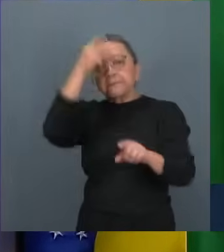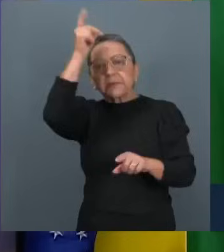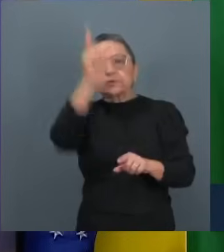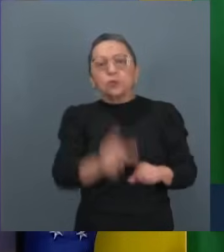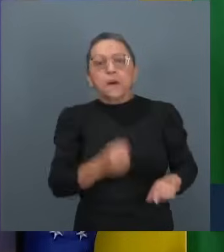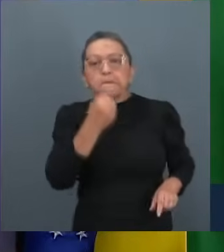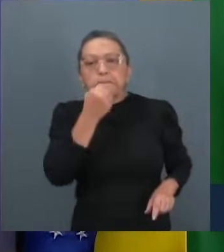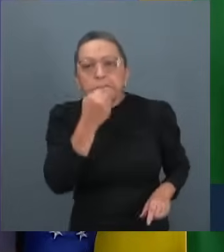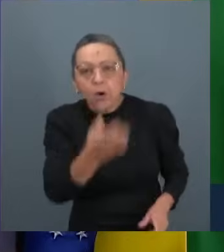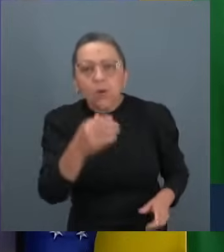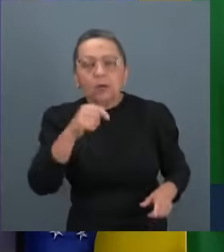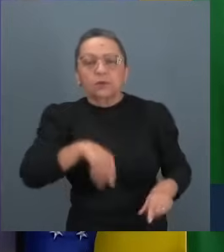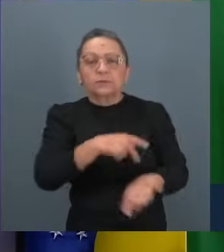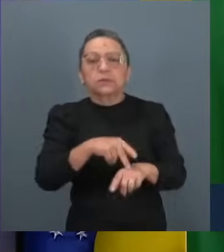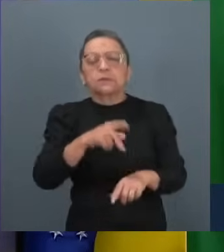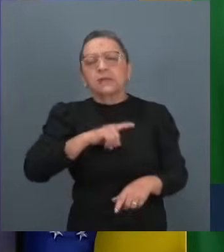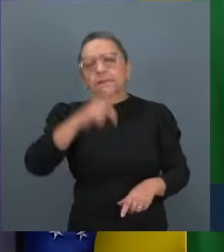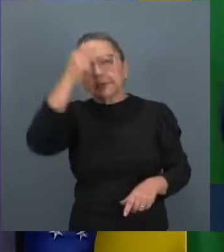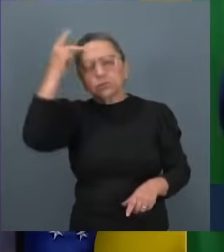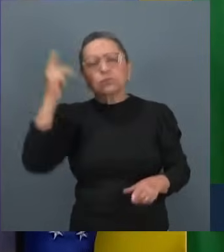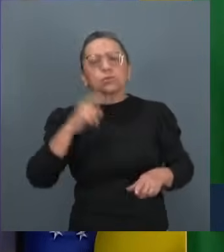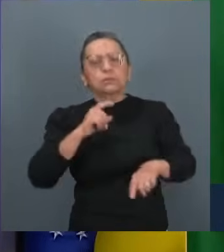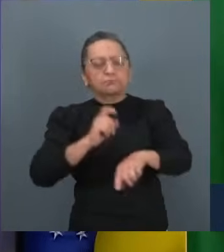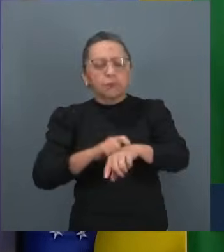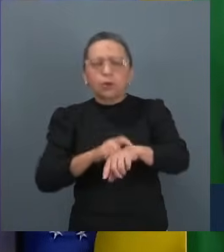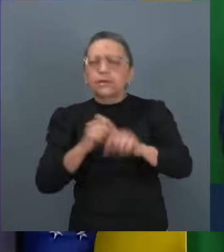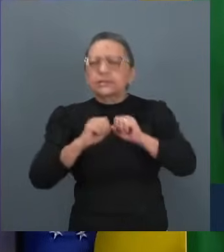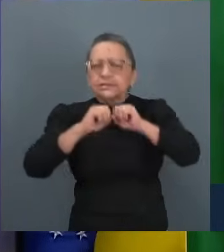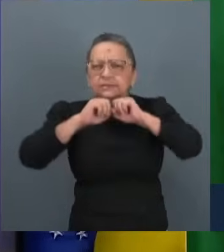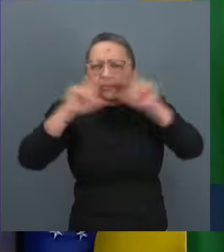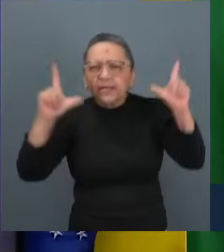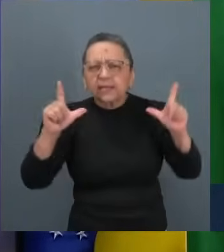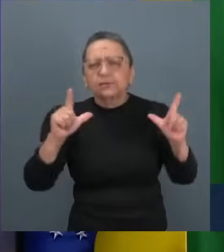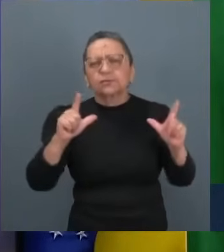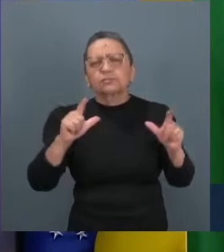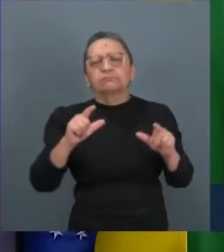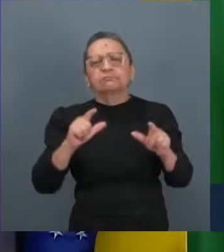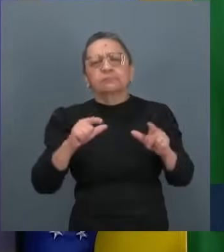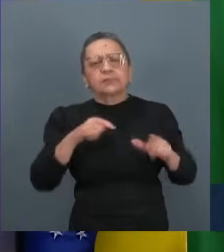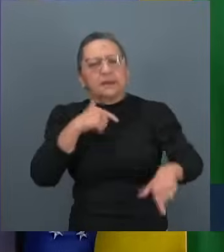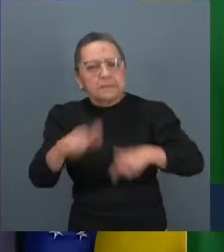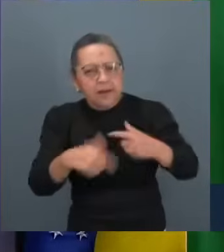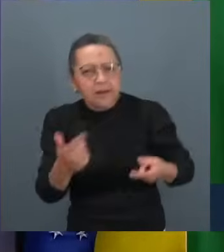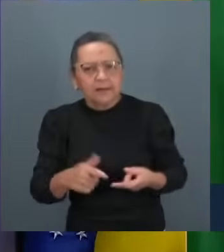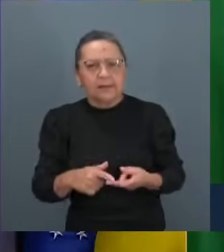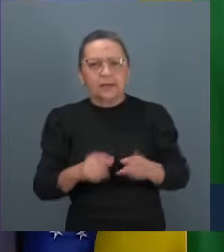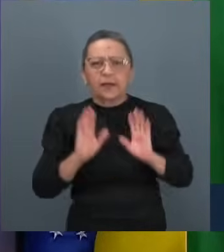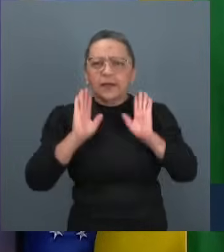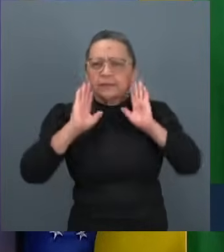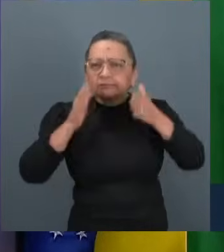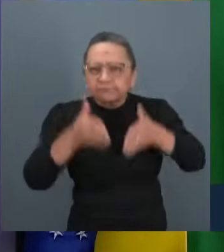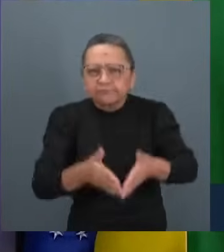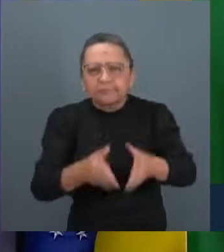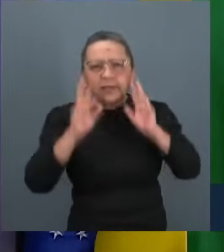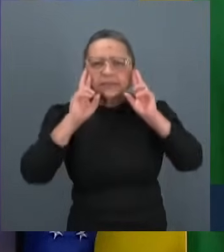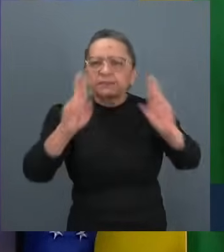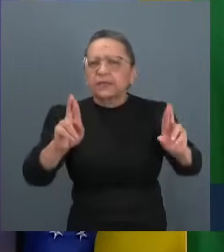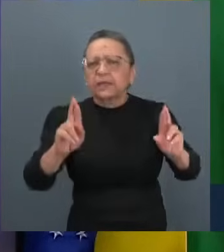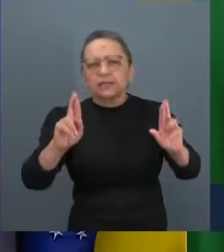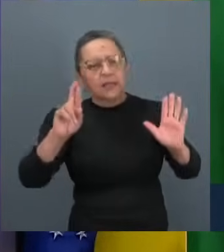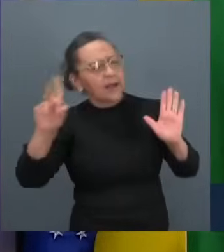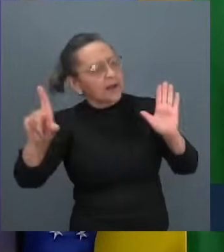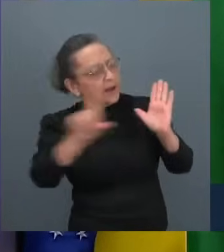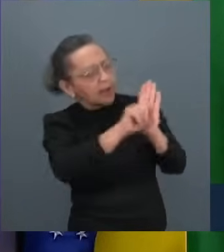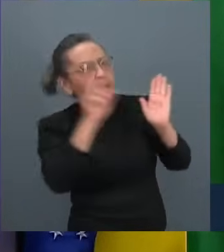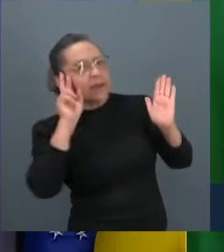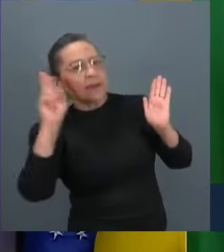as pessoas que acordam cedo para trabalhar, que se dedicam, que respeitam as leis,